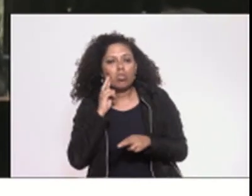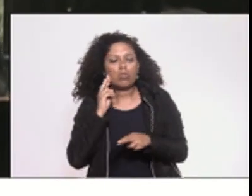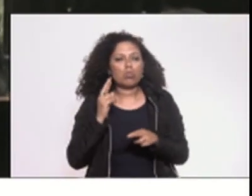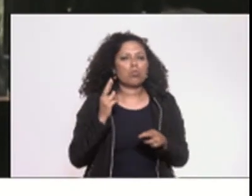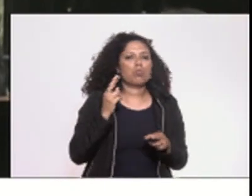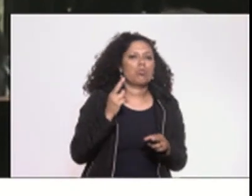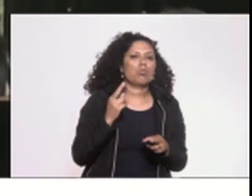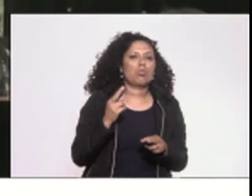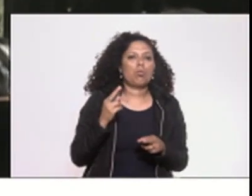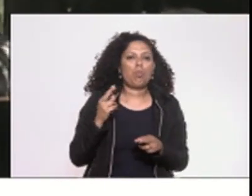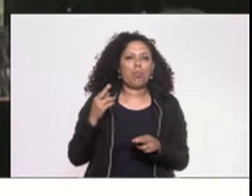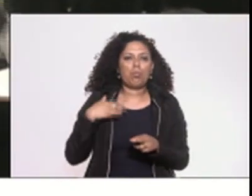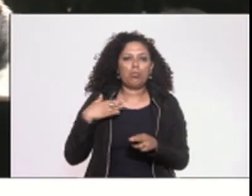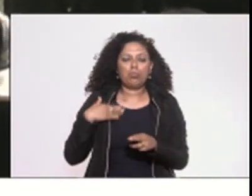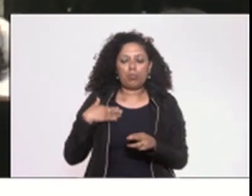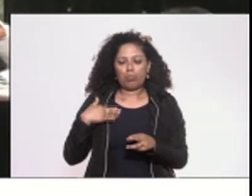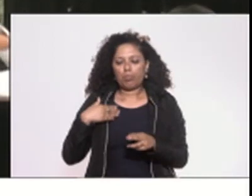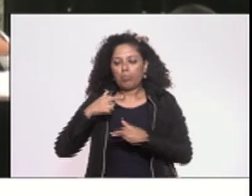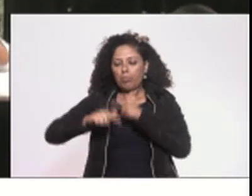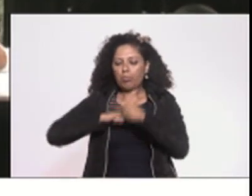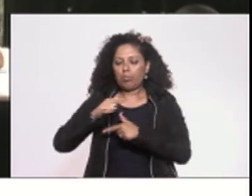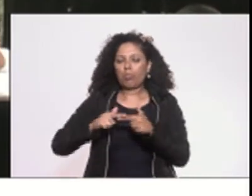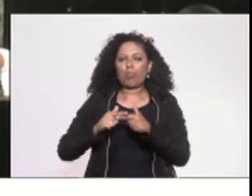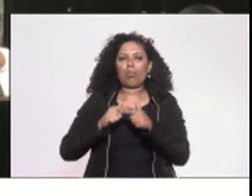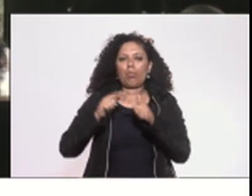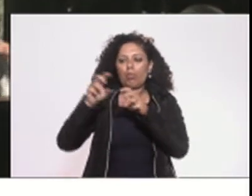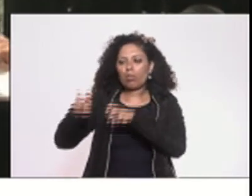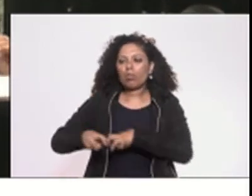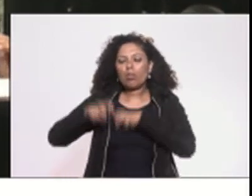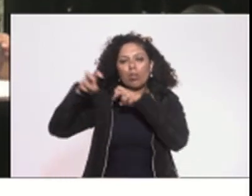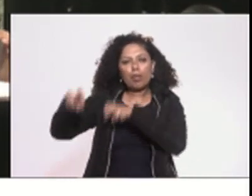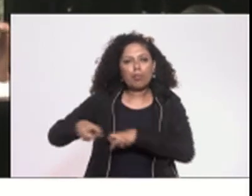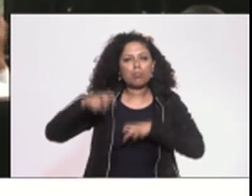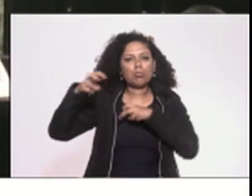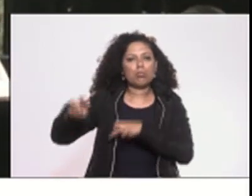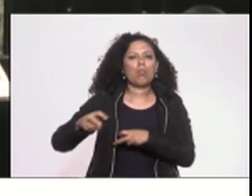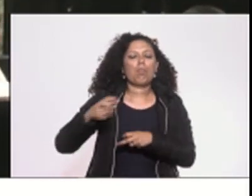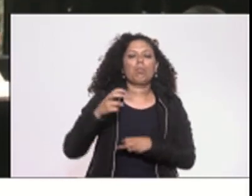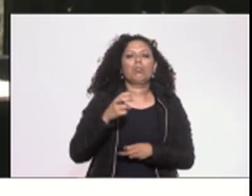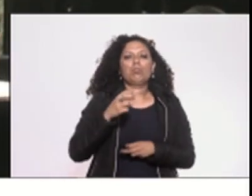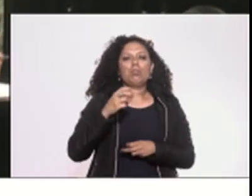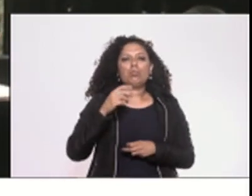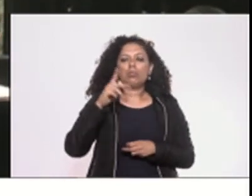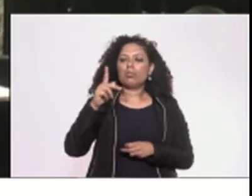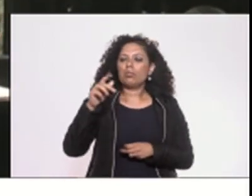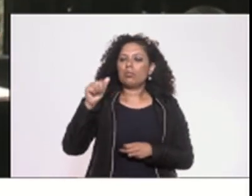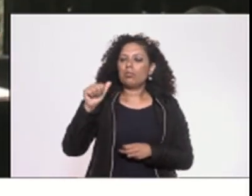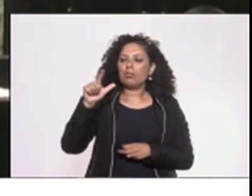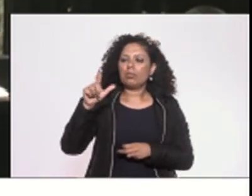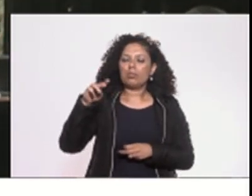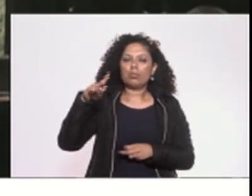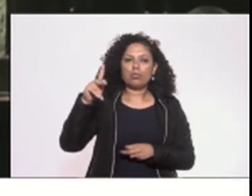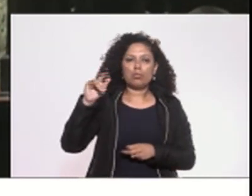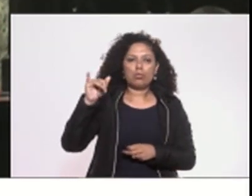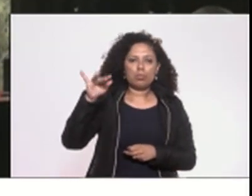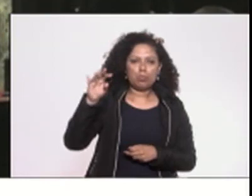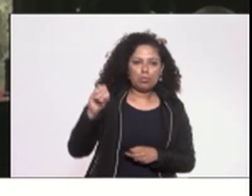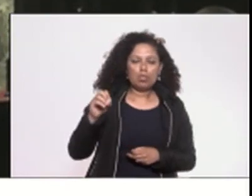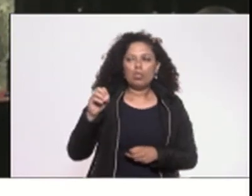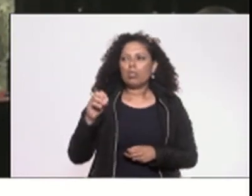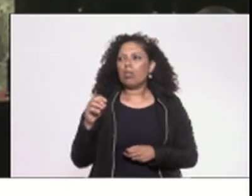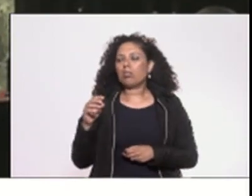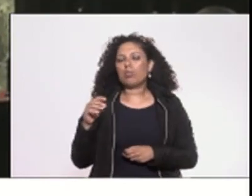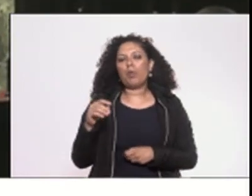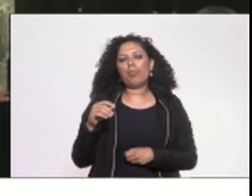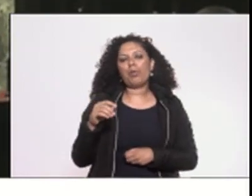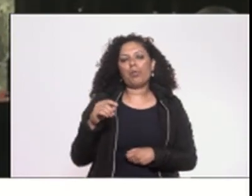numa fábrica de palmito chamada Palmito Beira Rio. Quem tem um pouquinho mais de idade aqui, em algum momento comeu Palmito Beira Rio num